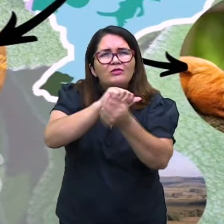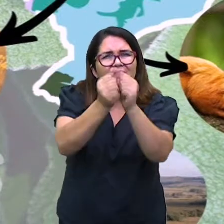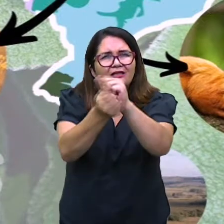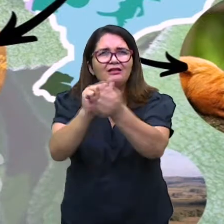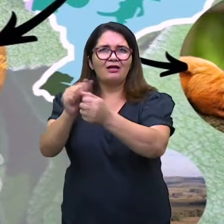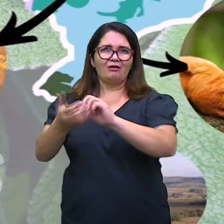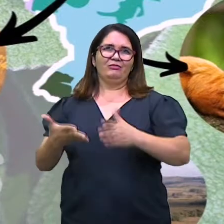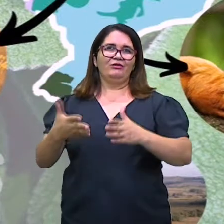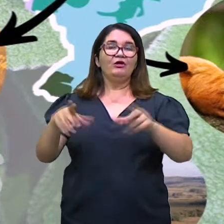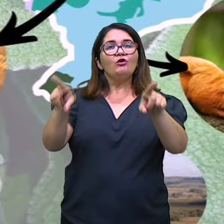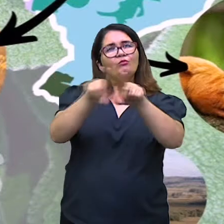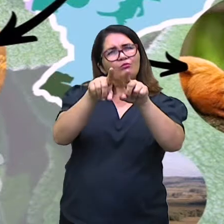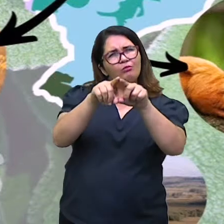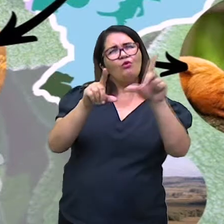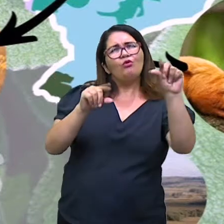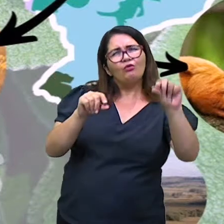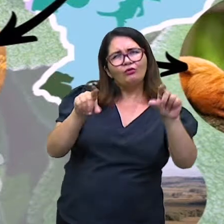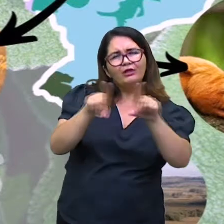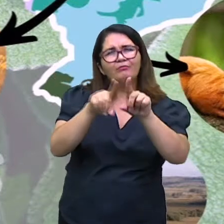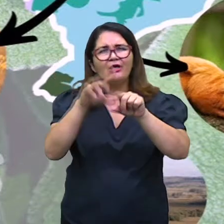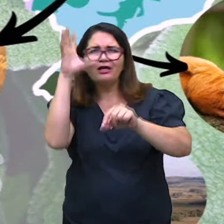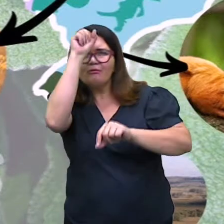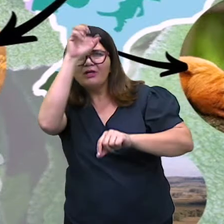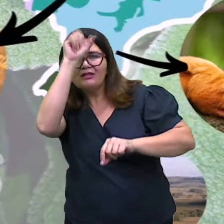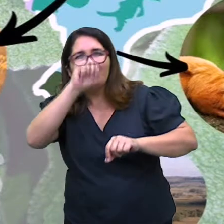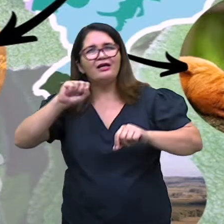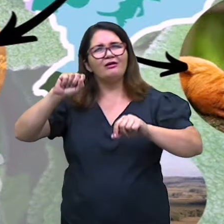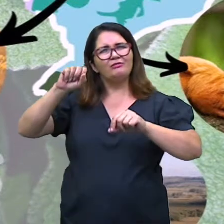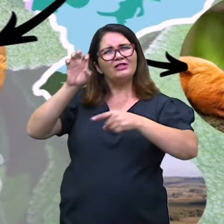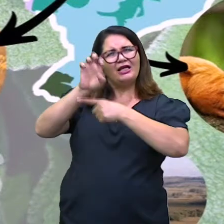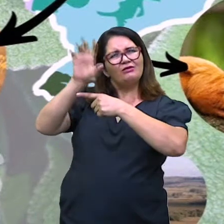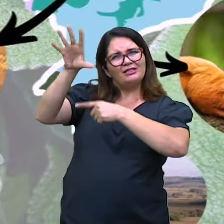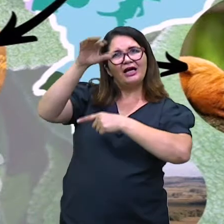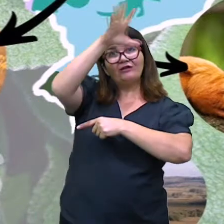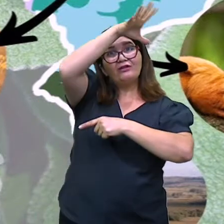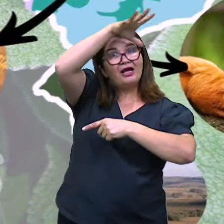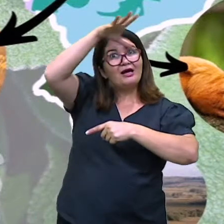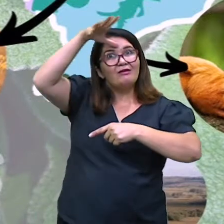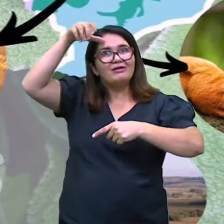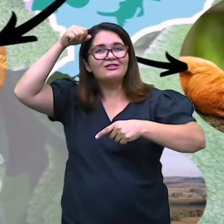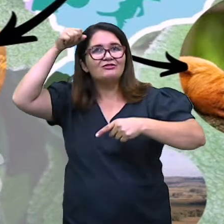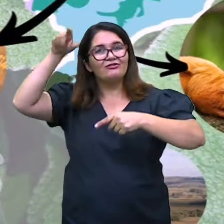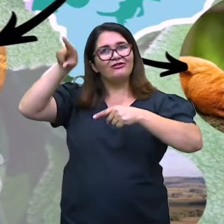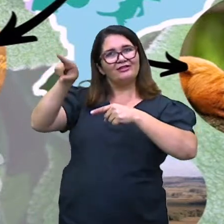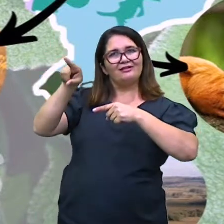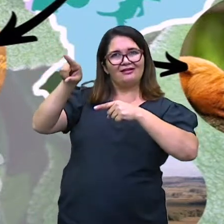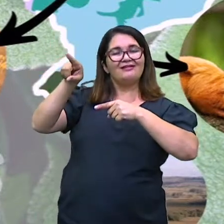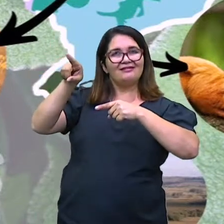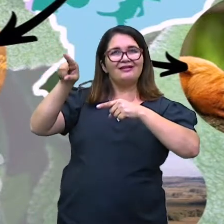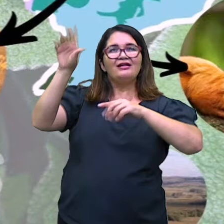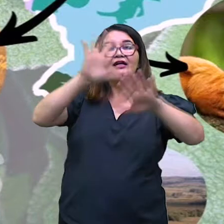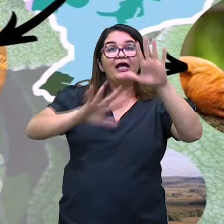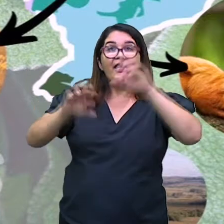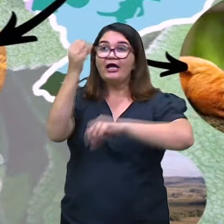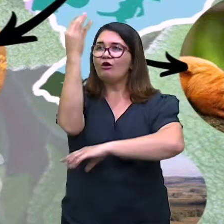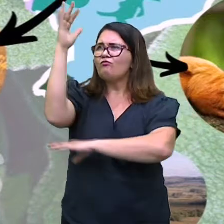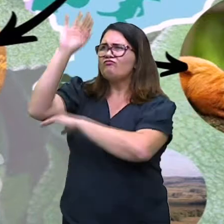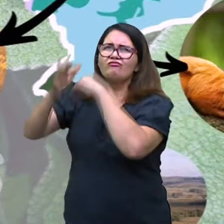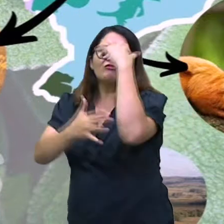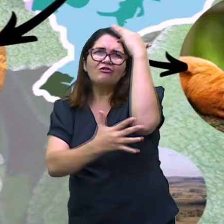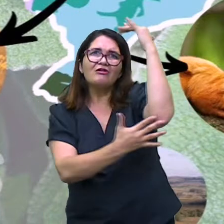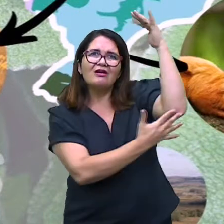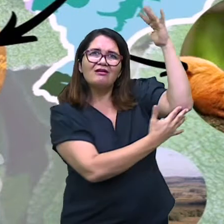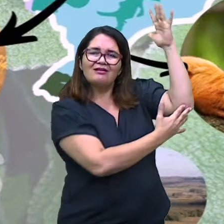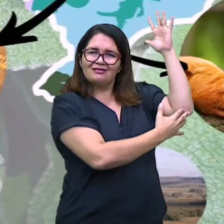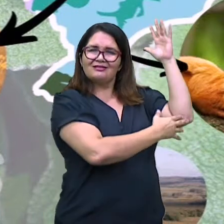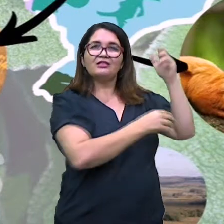que era o Pampa, nós vimos um pouco do que era a Caatinga, a Mata Atlântica tão importante que a gente tem perdido, não é